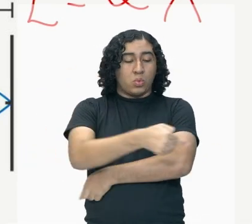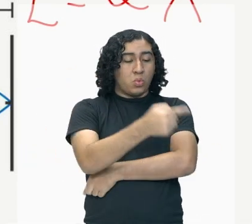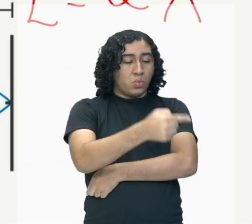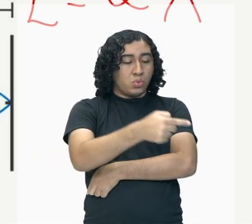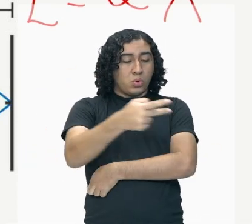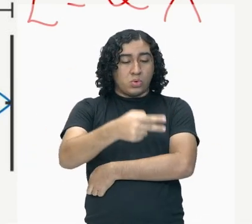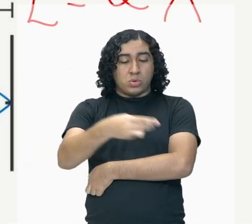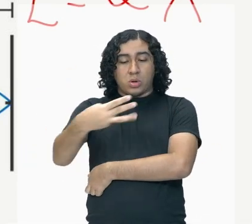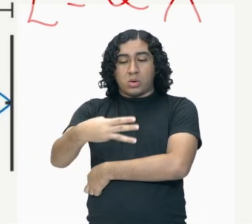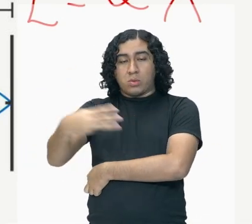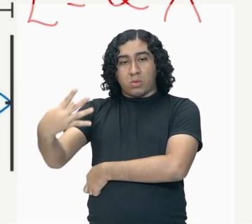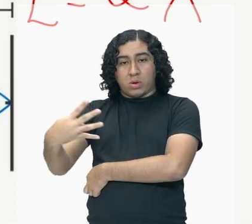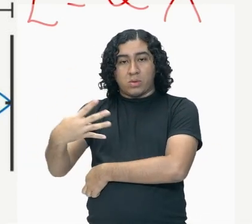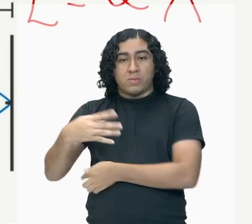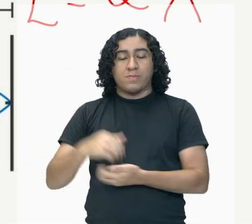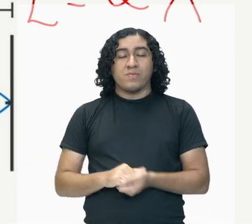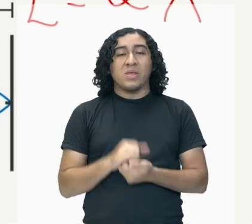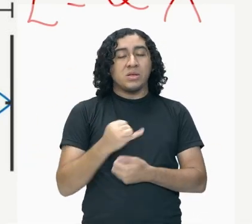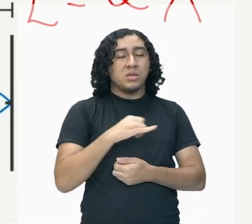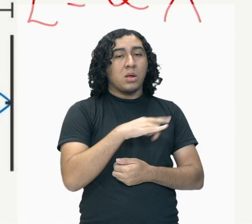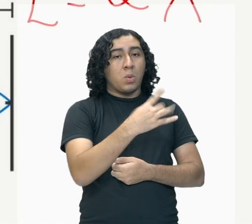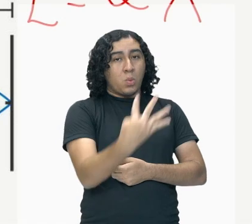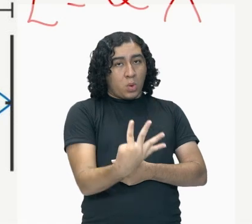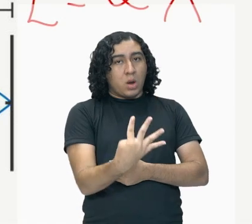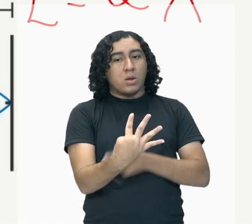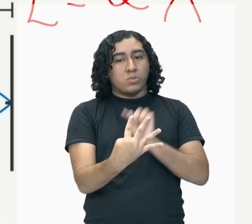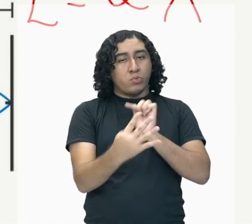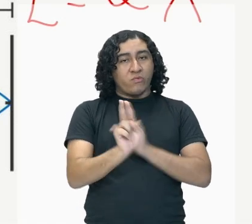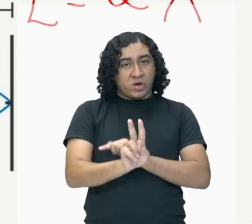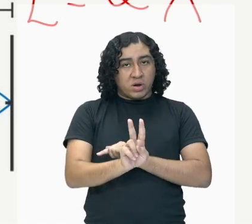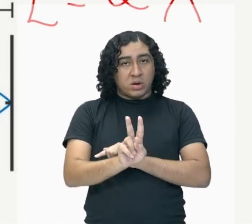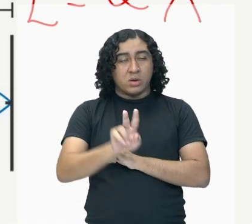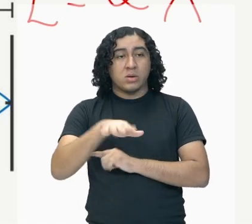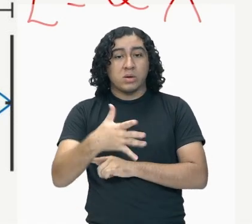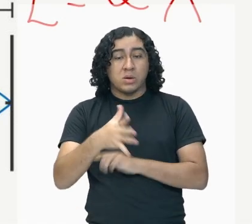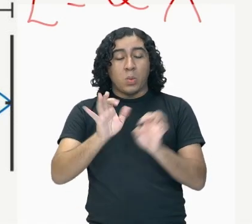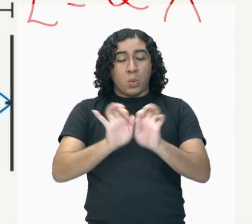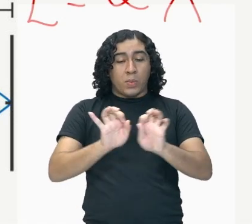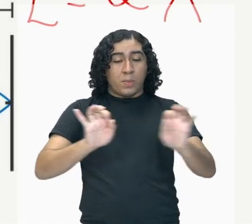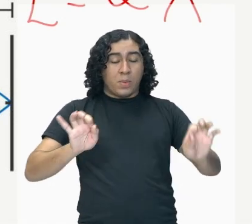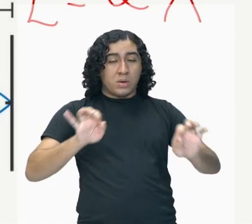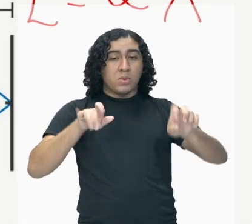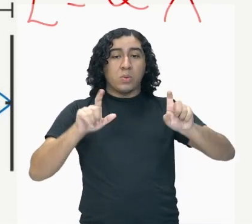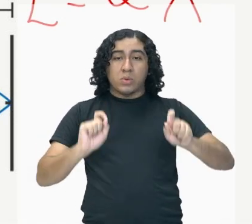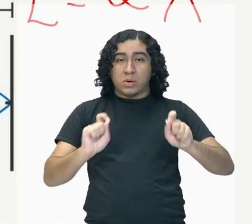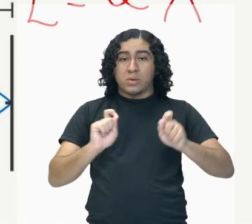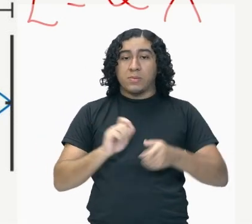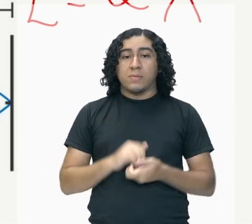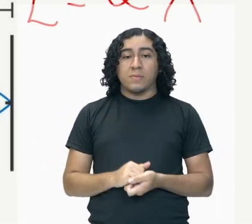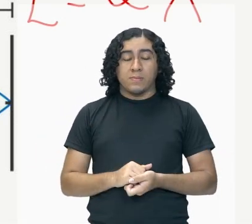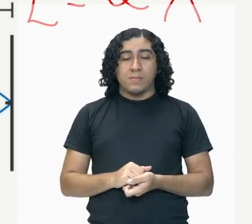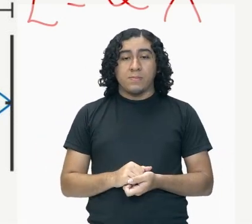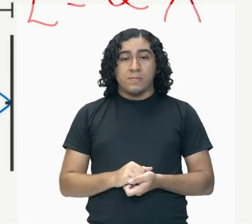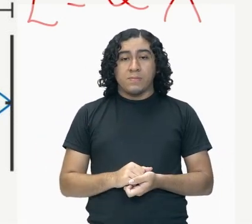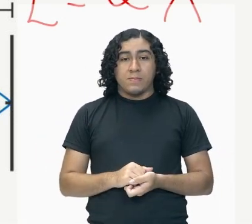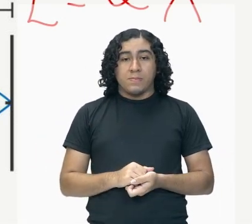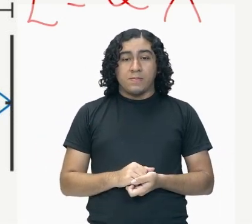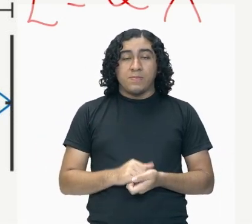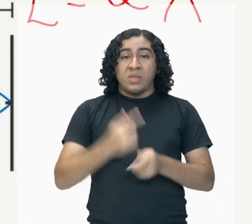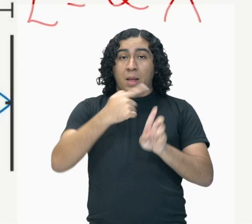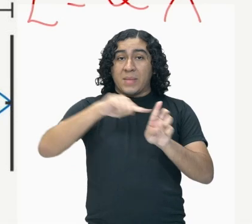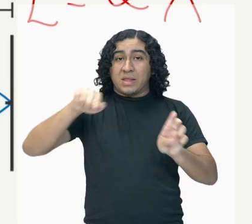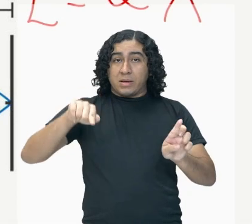ventres então se eu tenho quatro ventres o comprimento de onda dessa onda né é a